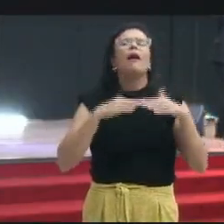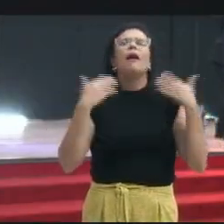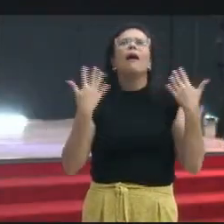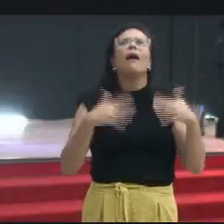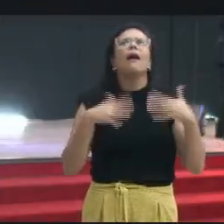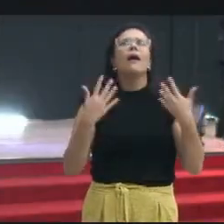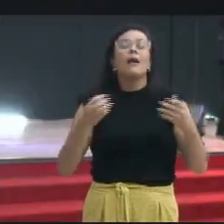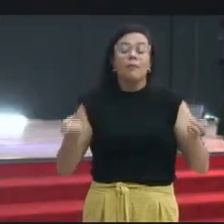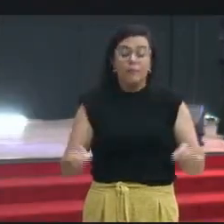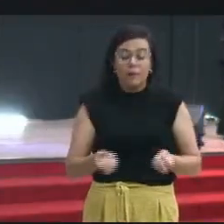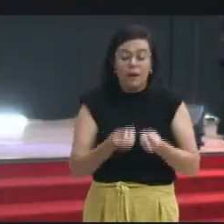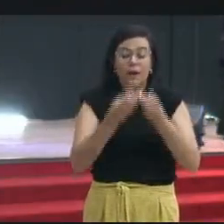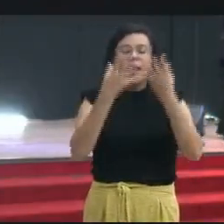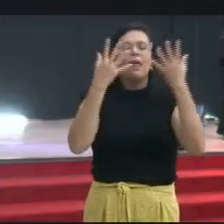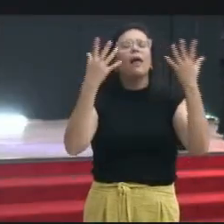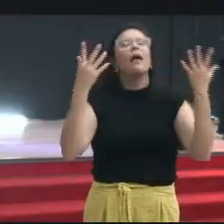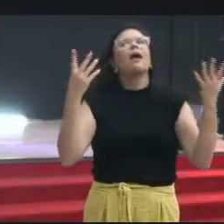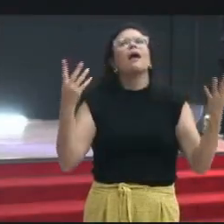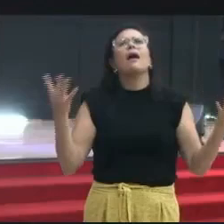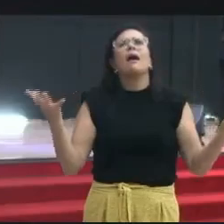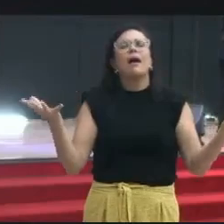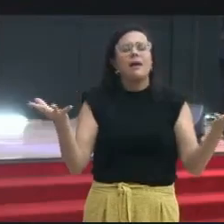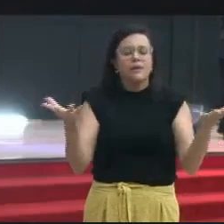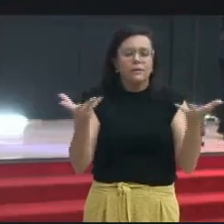de milagres